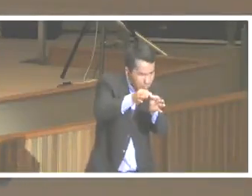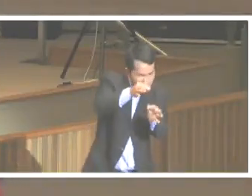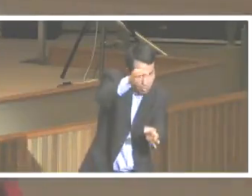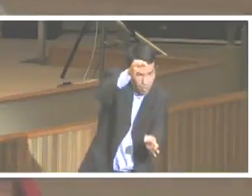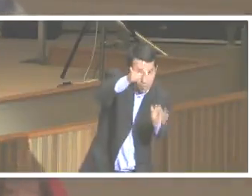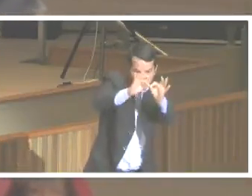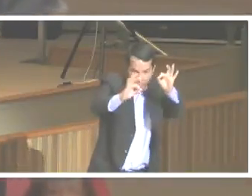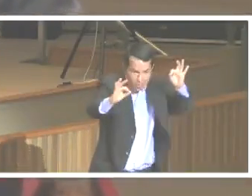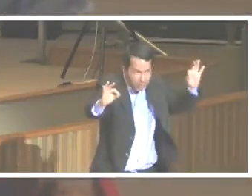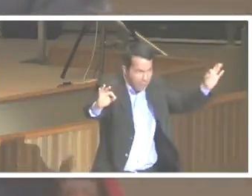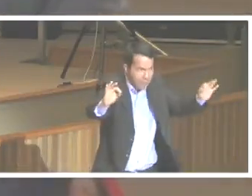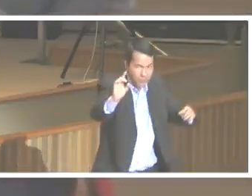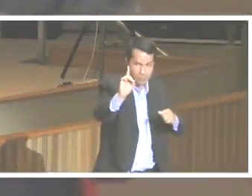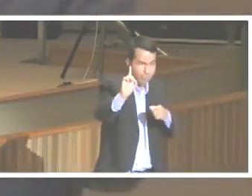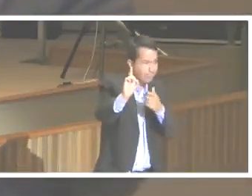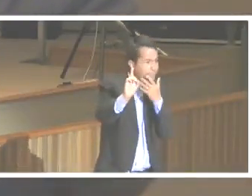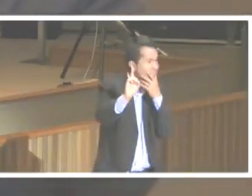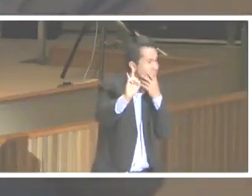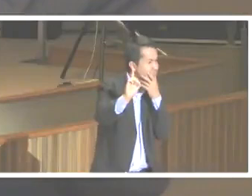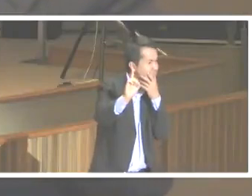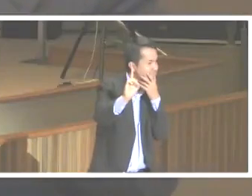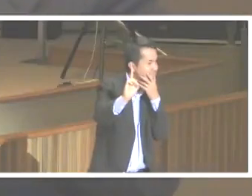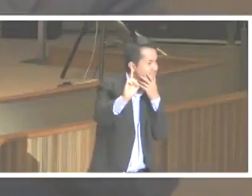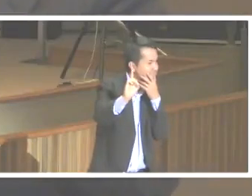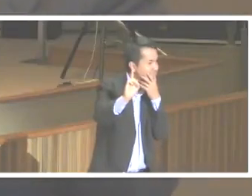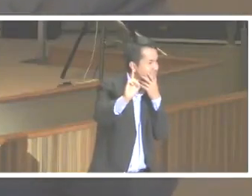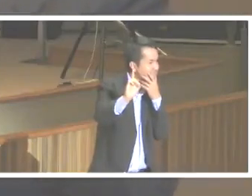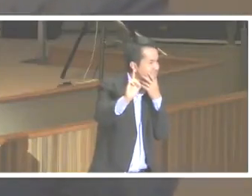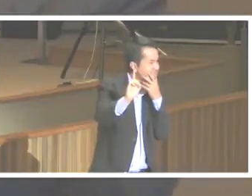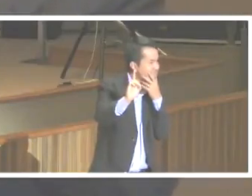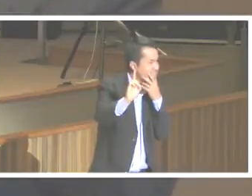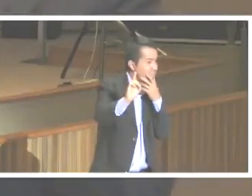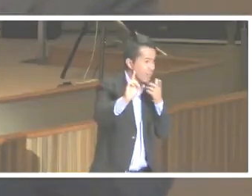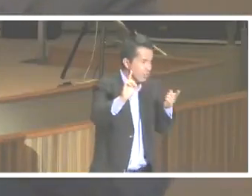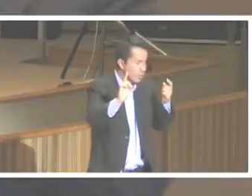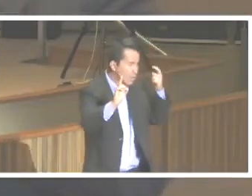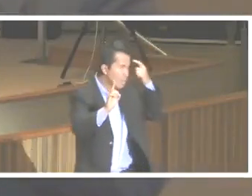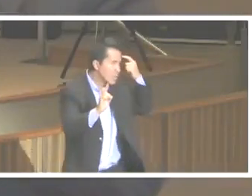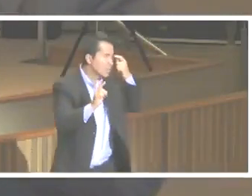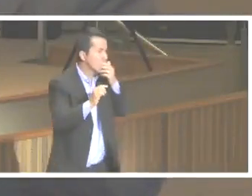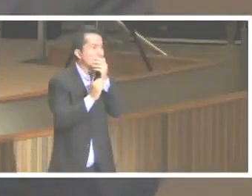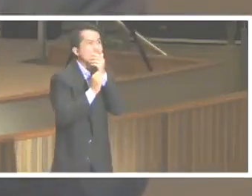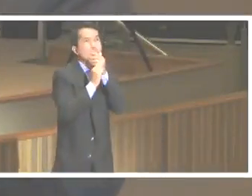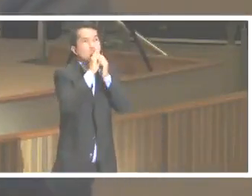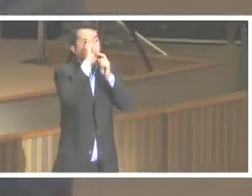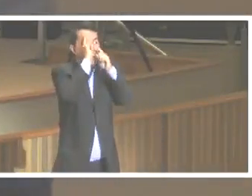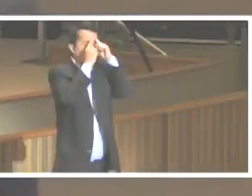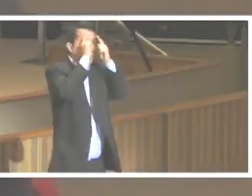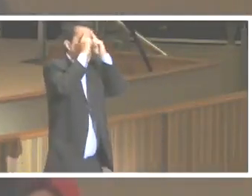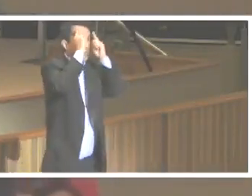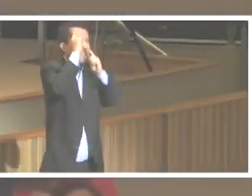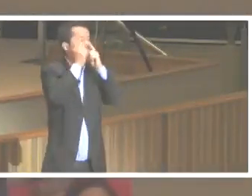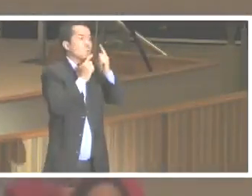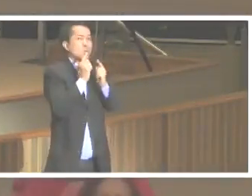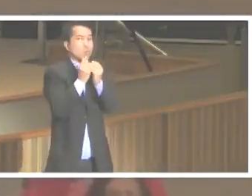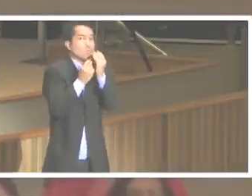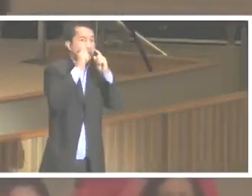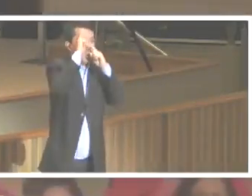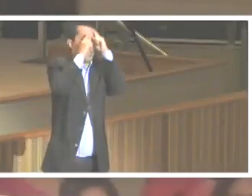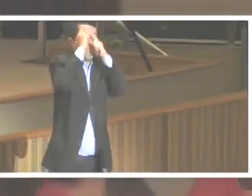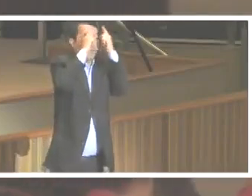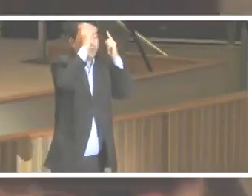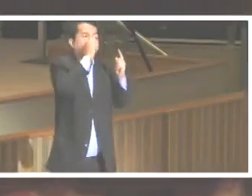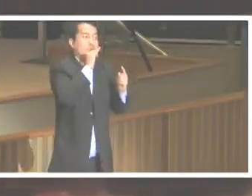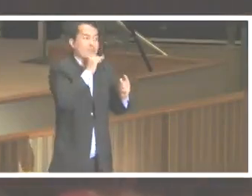ir pra pensar nas respostas que você está dando na sua mente talvez a gente dê as respostas tradicionais